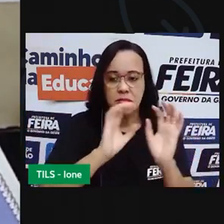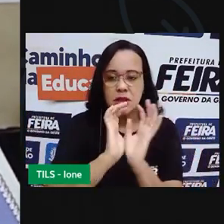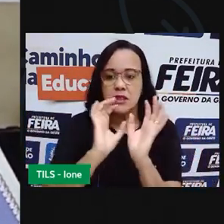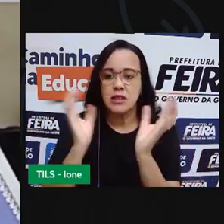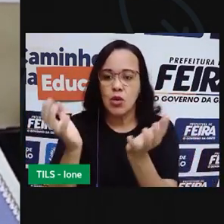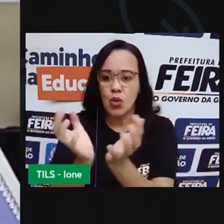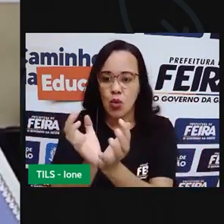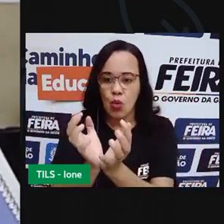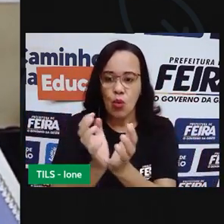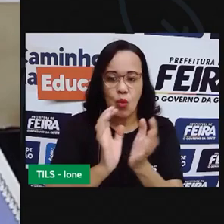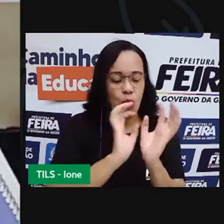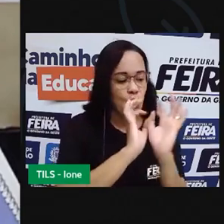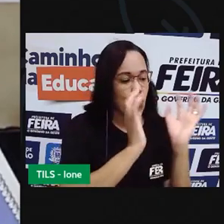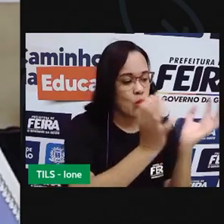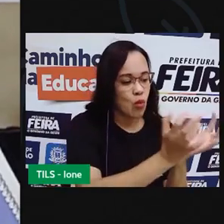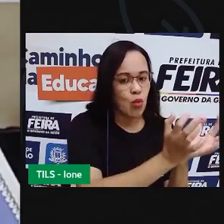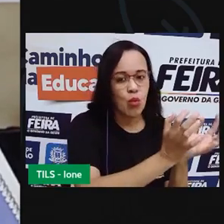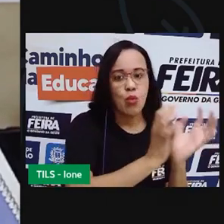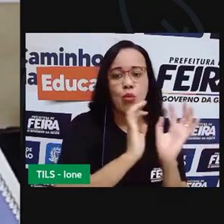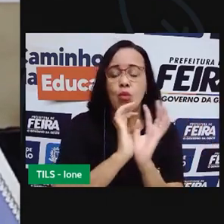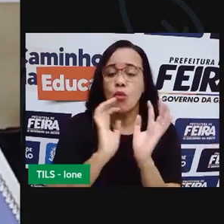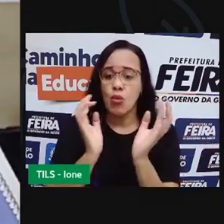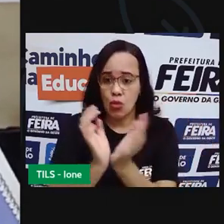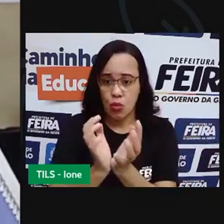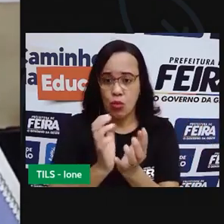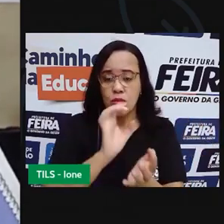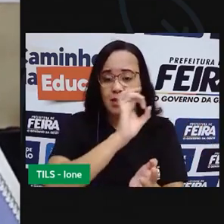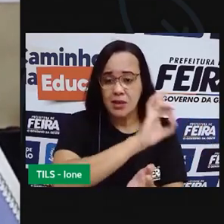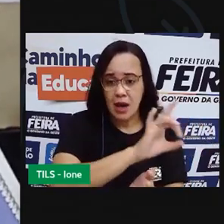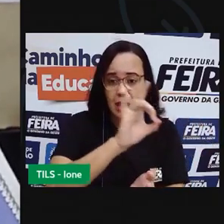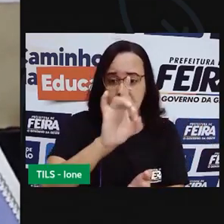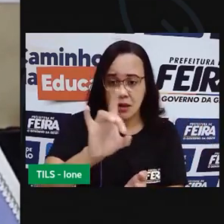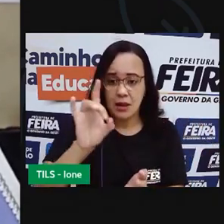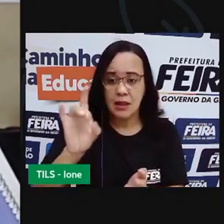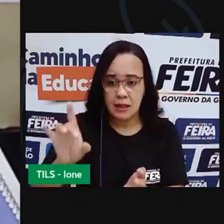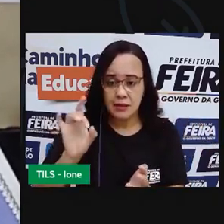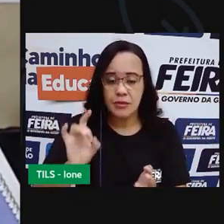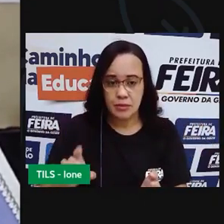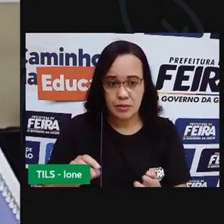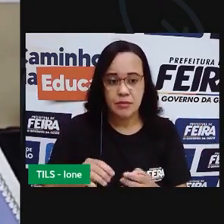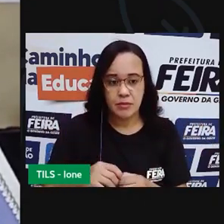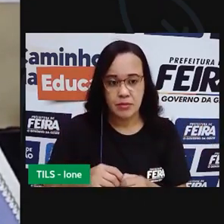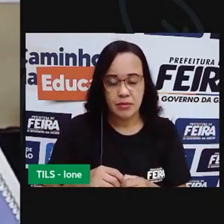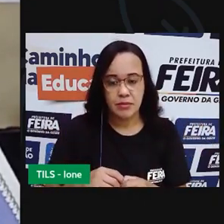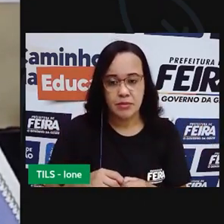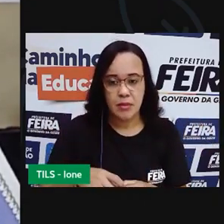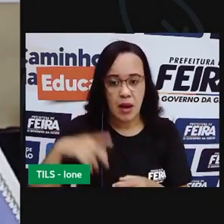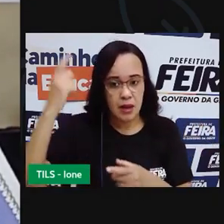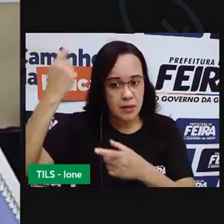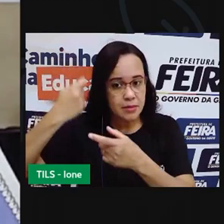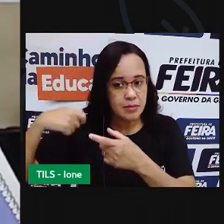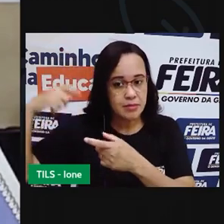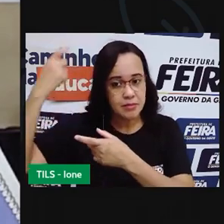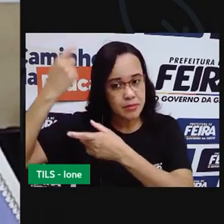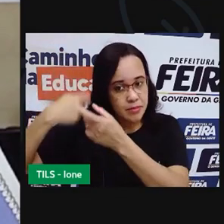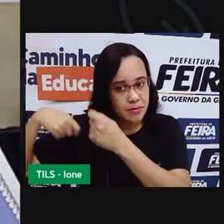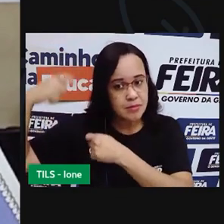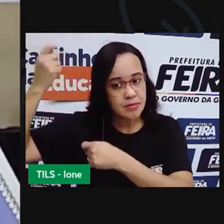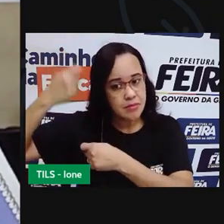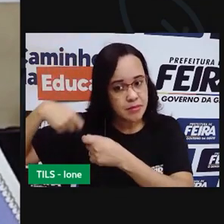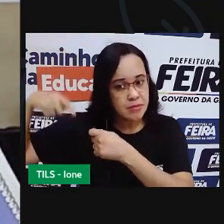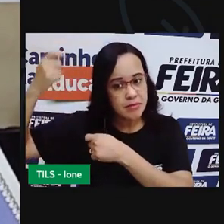aqui escova de cabelo. Então, eu vou deixar aqui essa escova de cabelo.